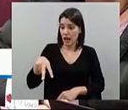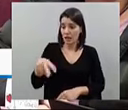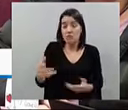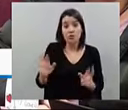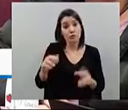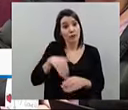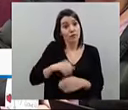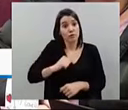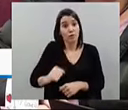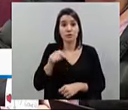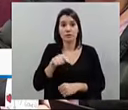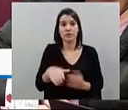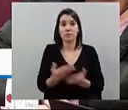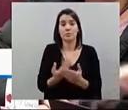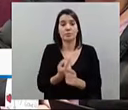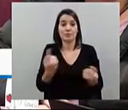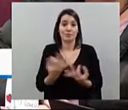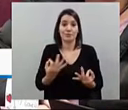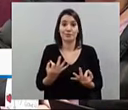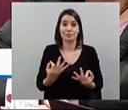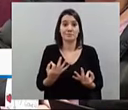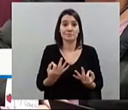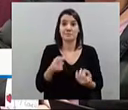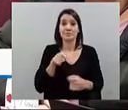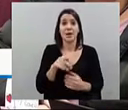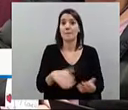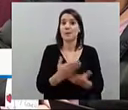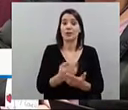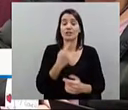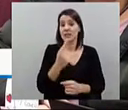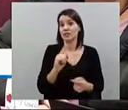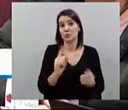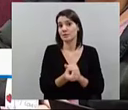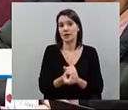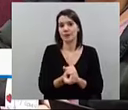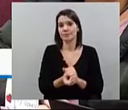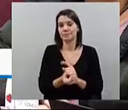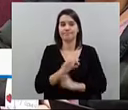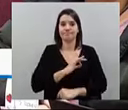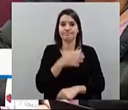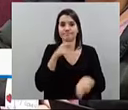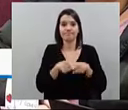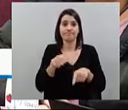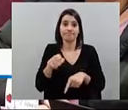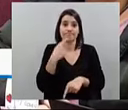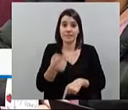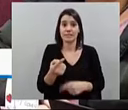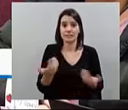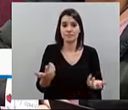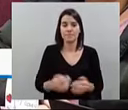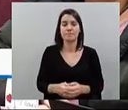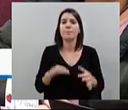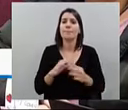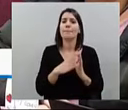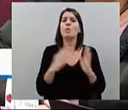esta proposta, porque de facto está, esta proposta diz exatamente o contrário daquilo que o senhor deputado lhe disse. Em relação ao modelo ideal,